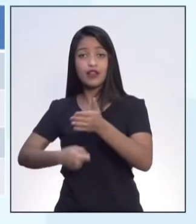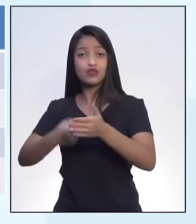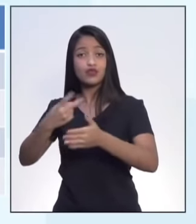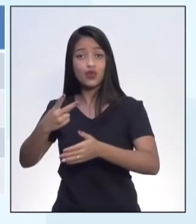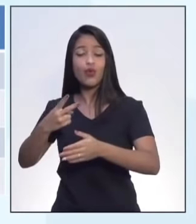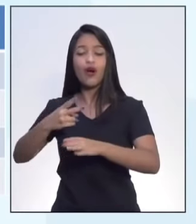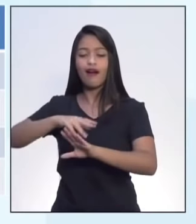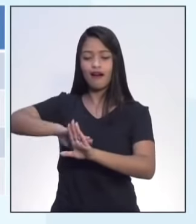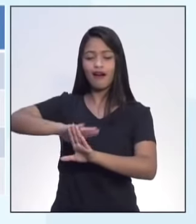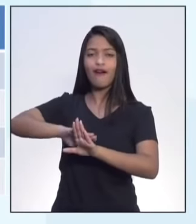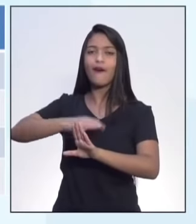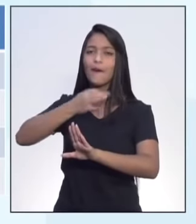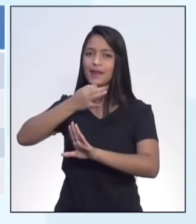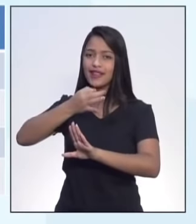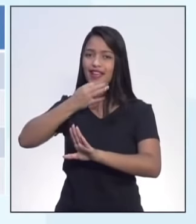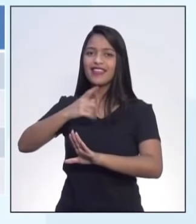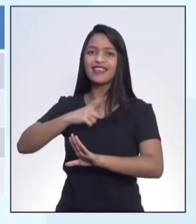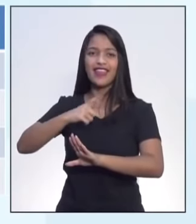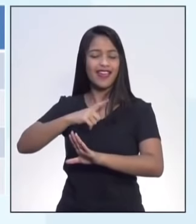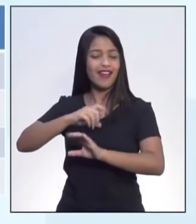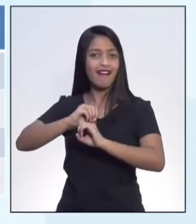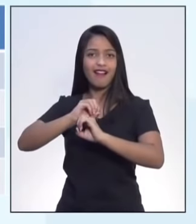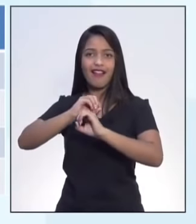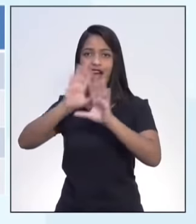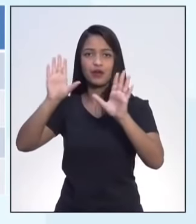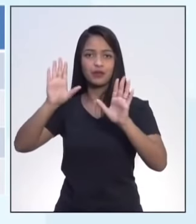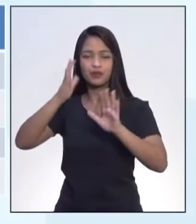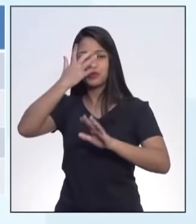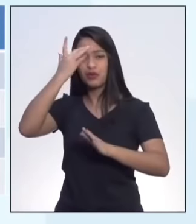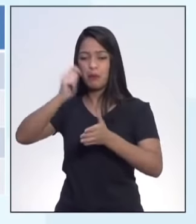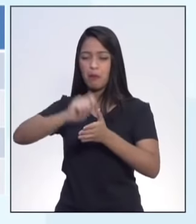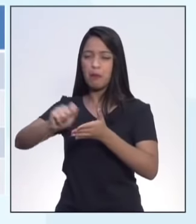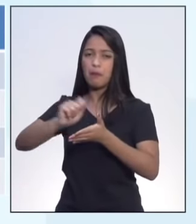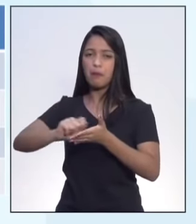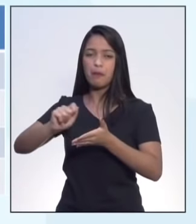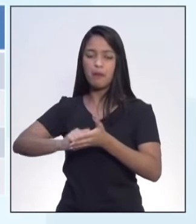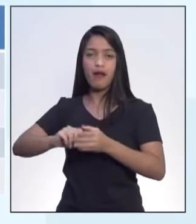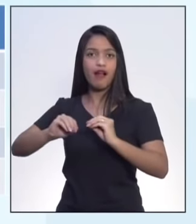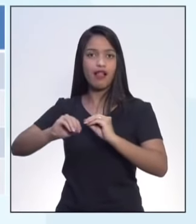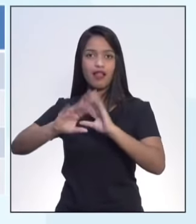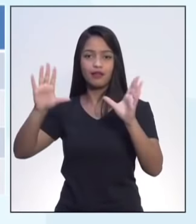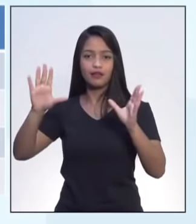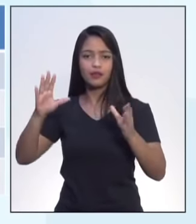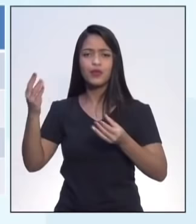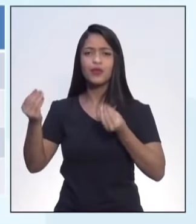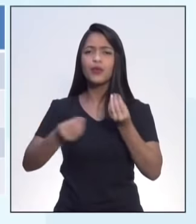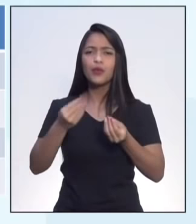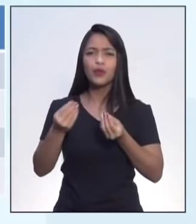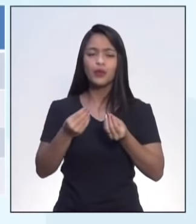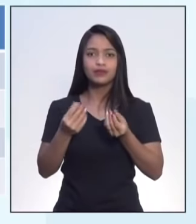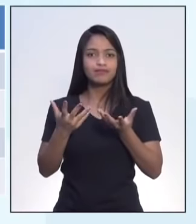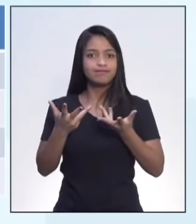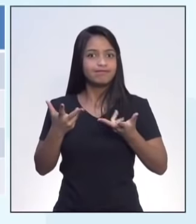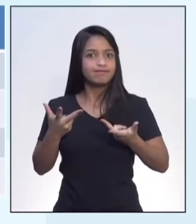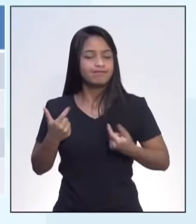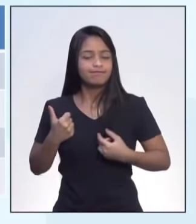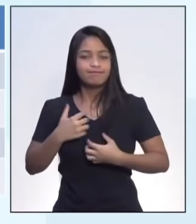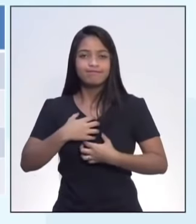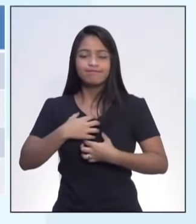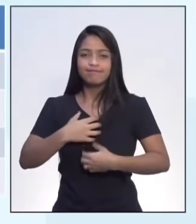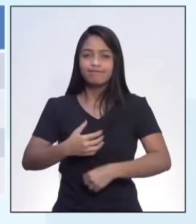tinha a opinião explícita, inclusive, de quem escreveu. E como que ela registrou essa partida? Sensacional